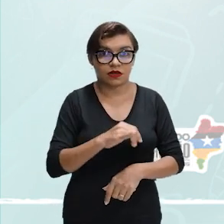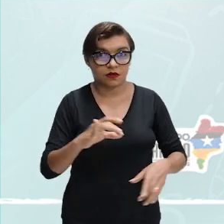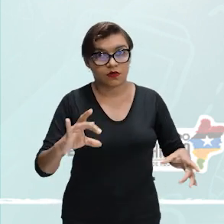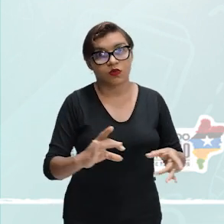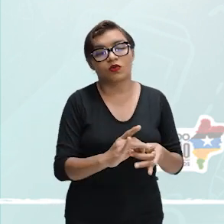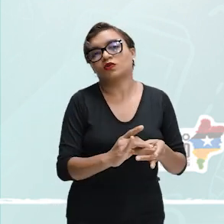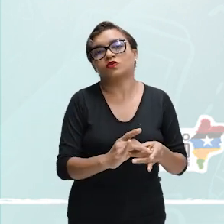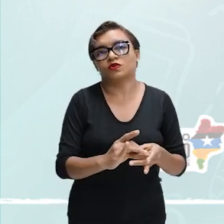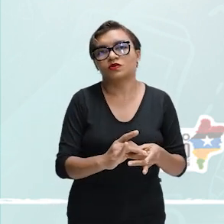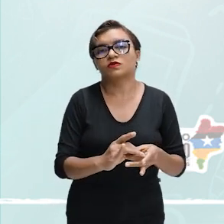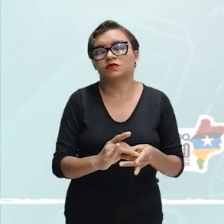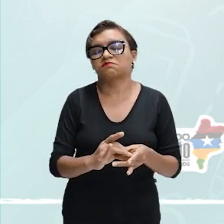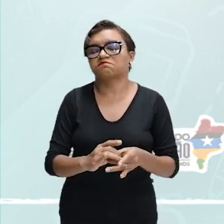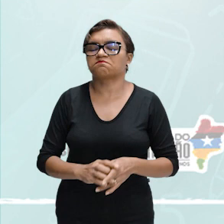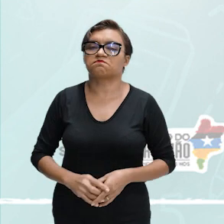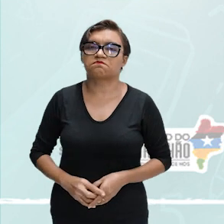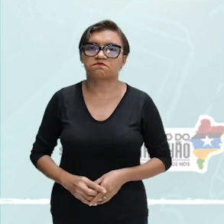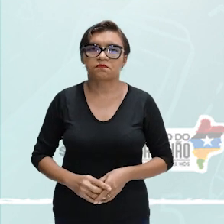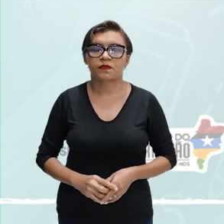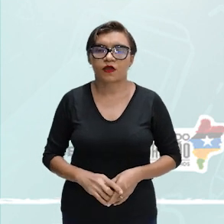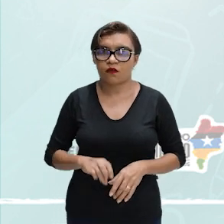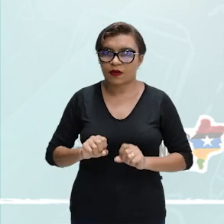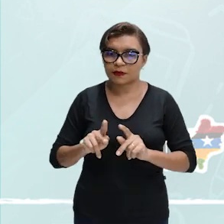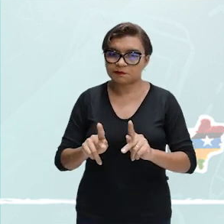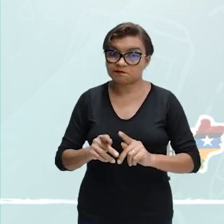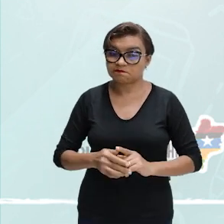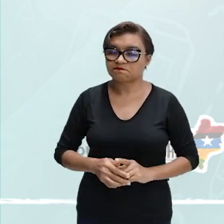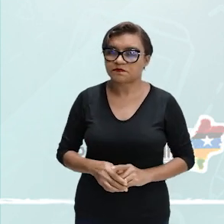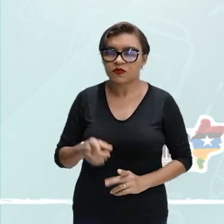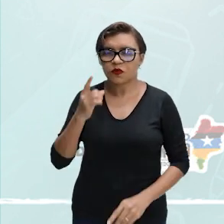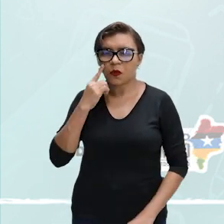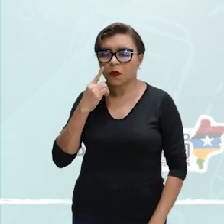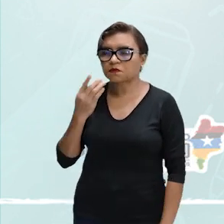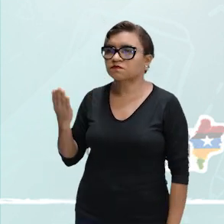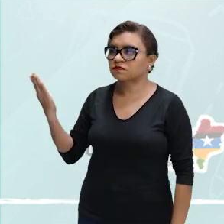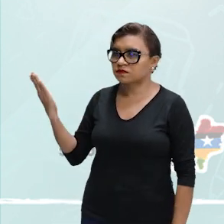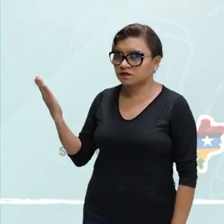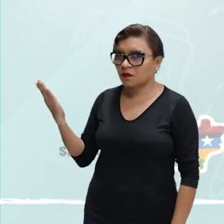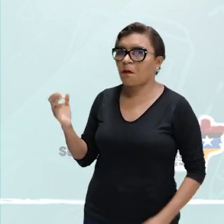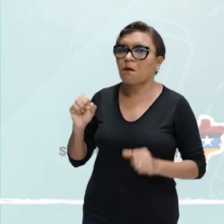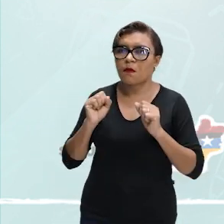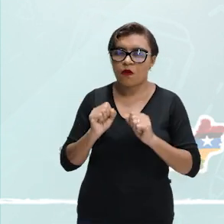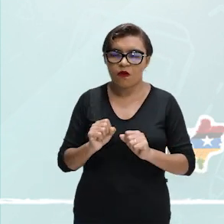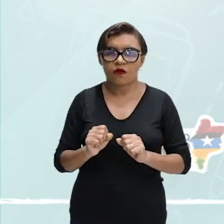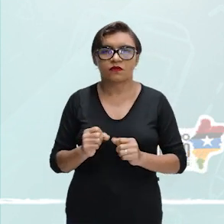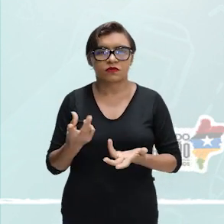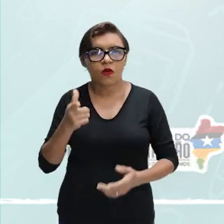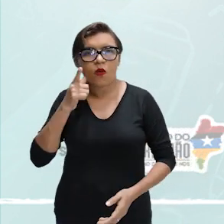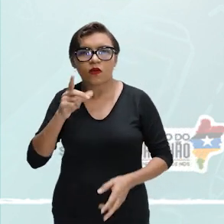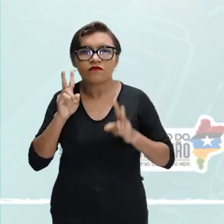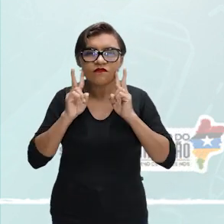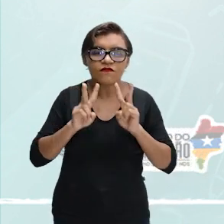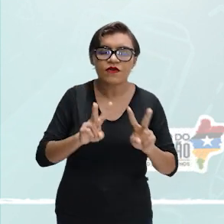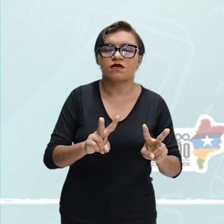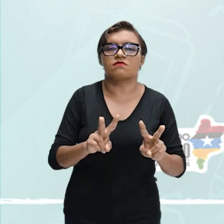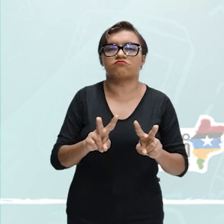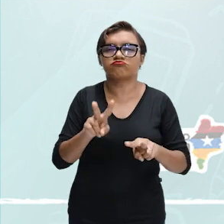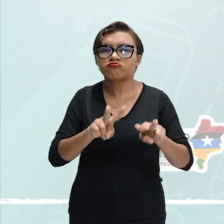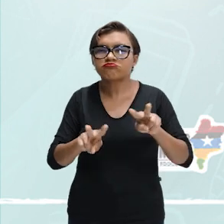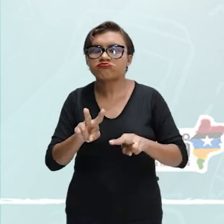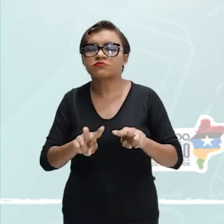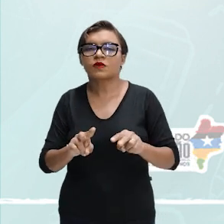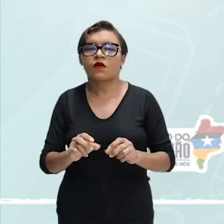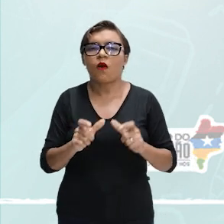muito maior do que a dos isolantes, ok? Então, desta forma, a gente consegue visualizar onde é que está